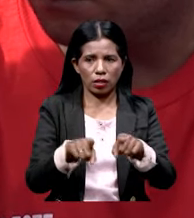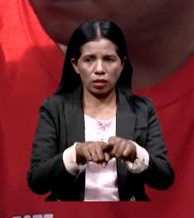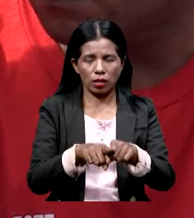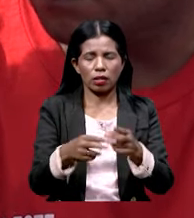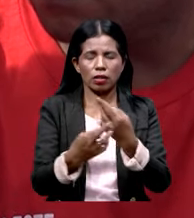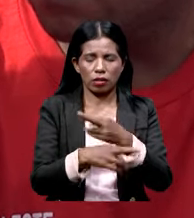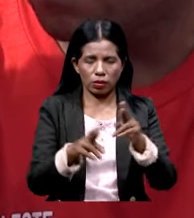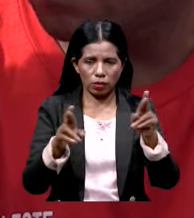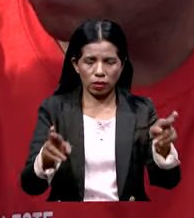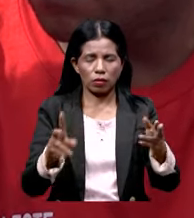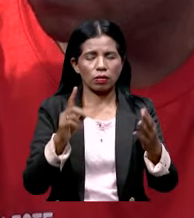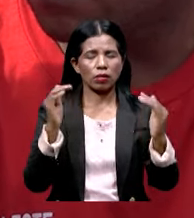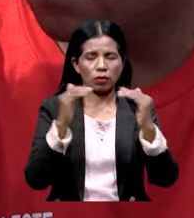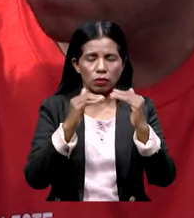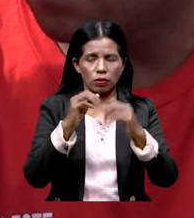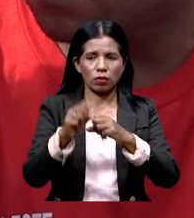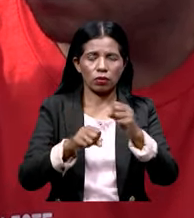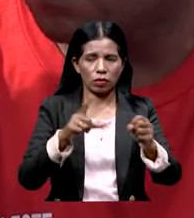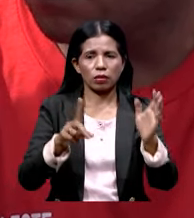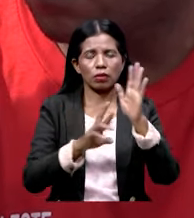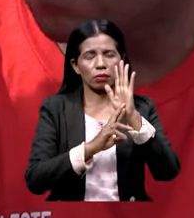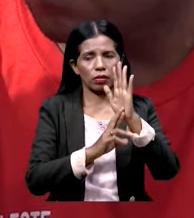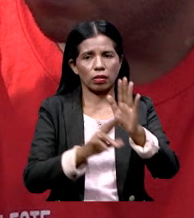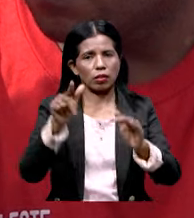resultado diálogo social. Onde representa governo.